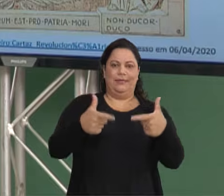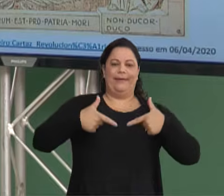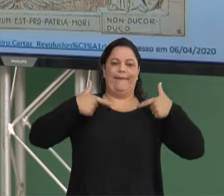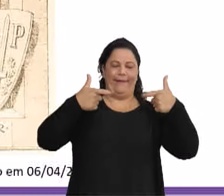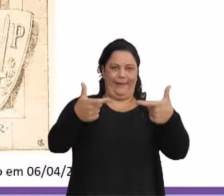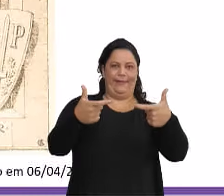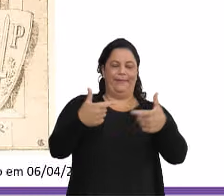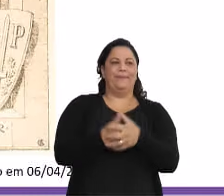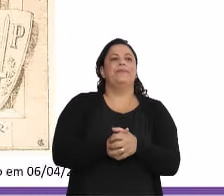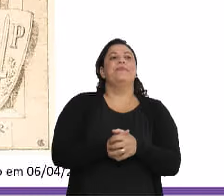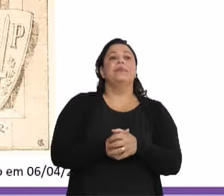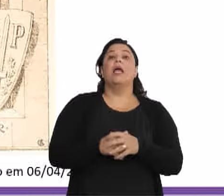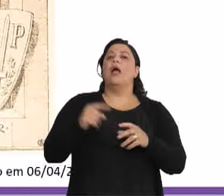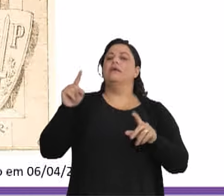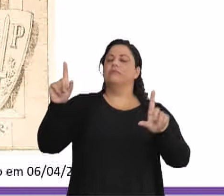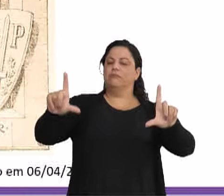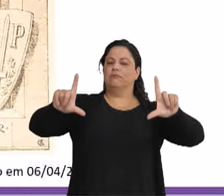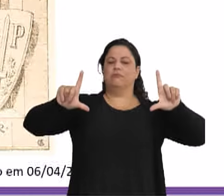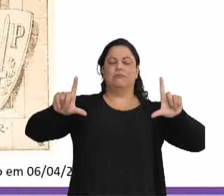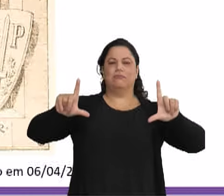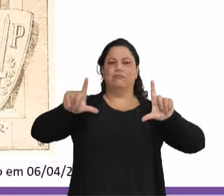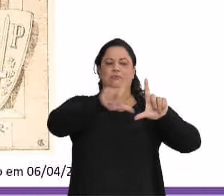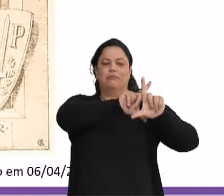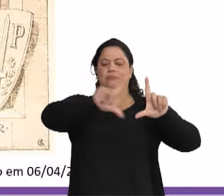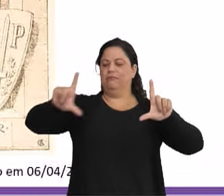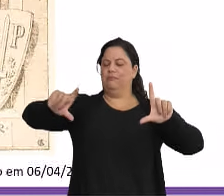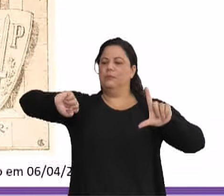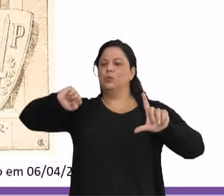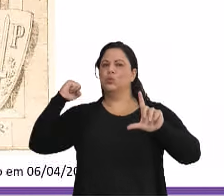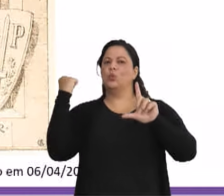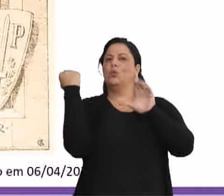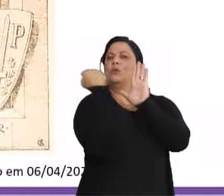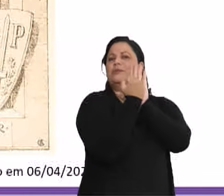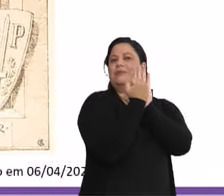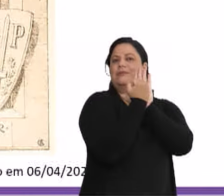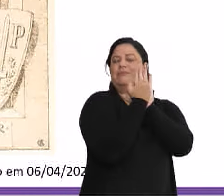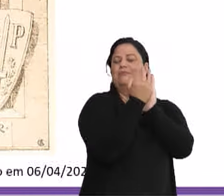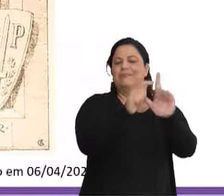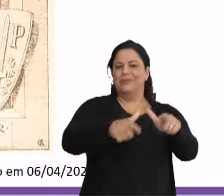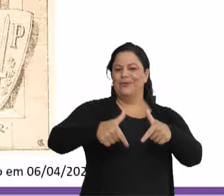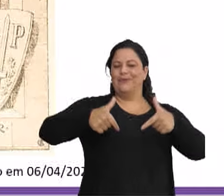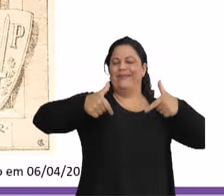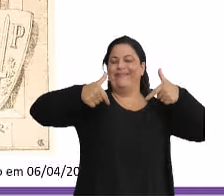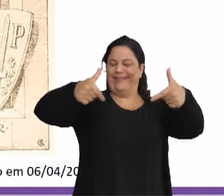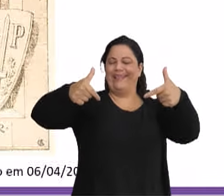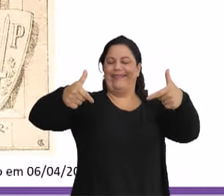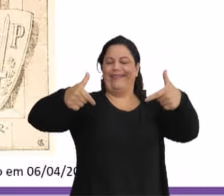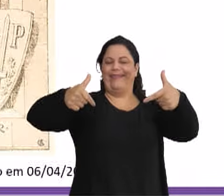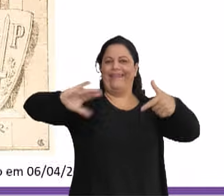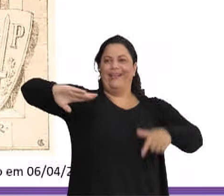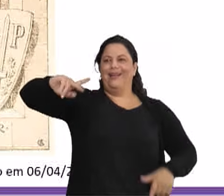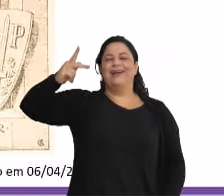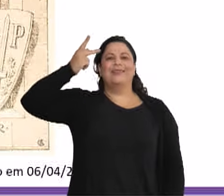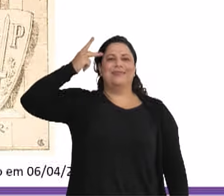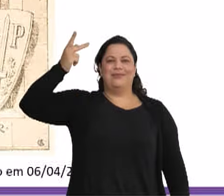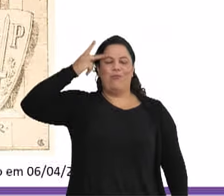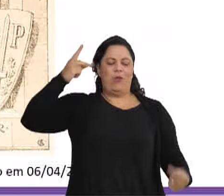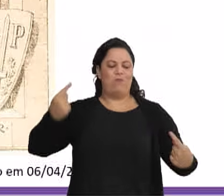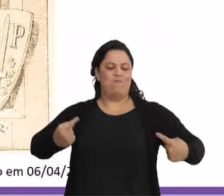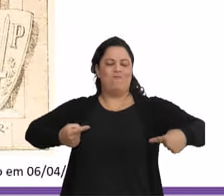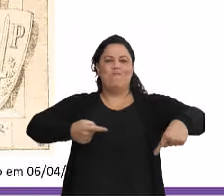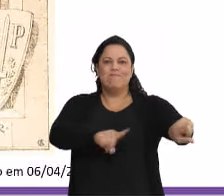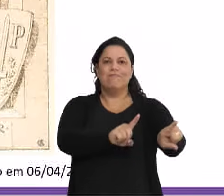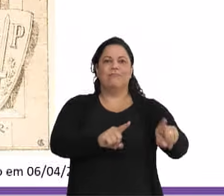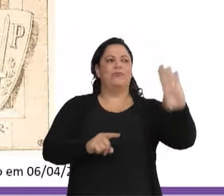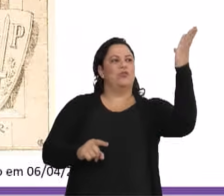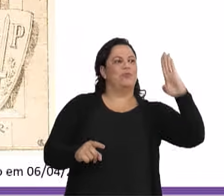o estandarte de guerra de São Paulo, o símbolo da guerra, então, que São Paulo trava contra o Brasil. Os 4 estudantes